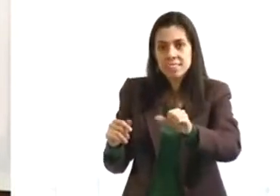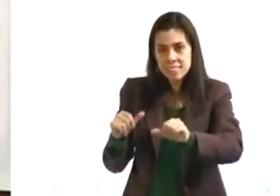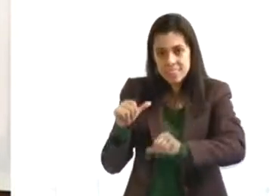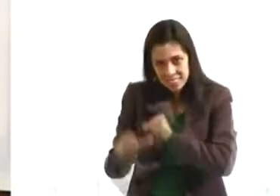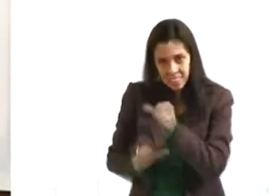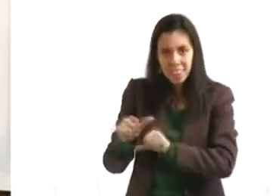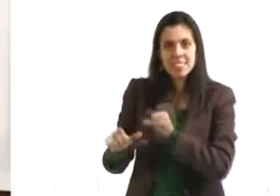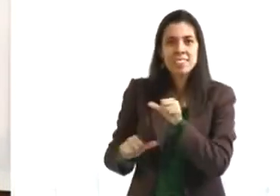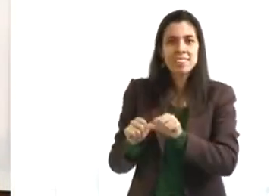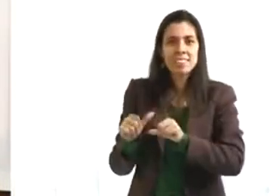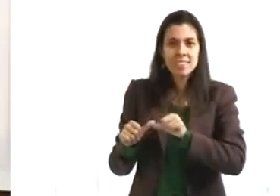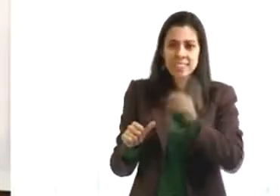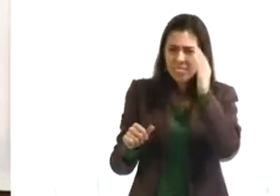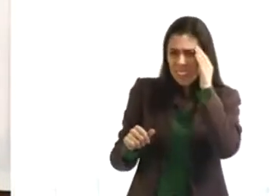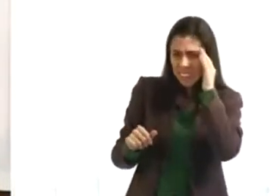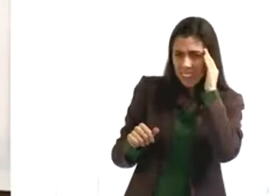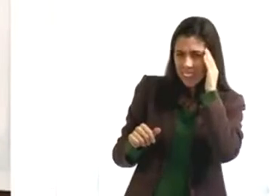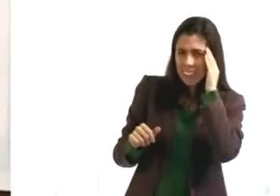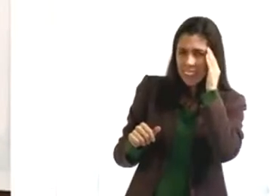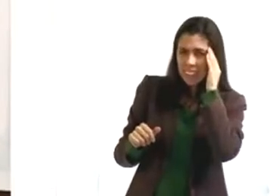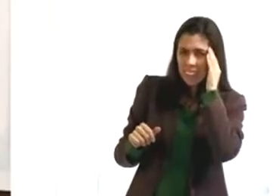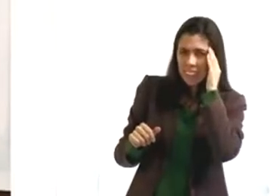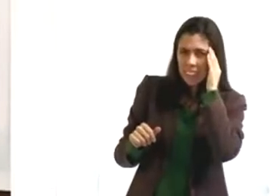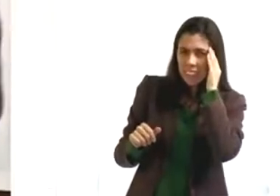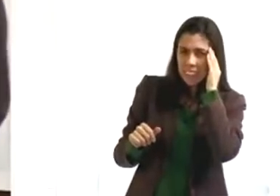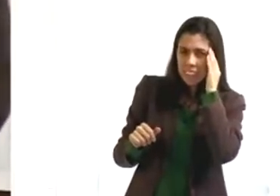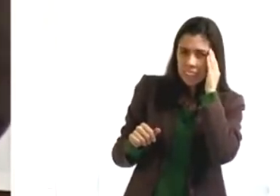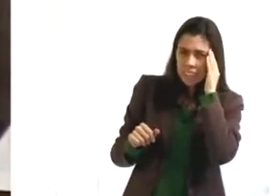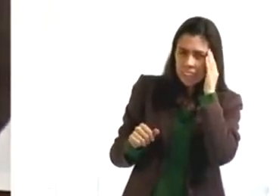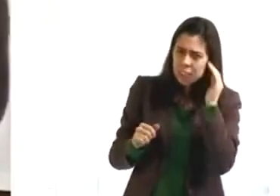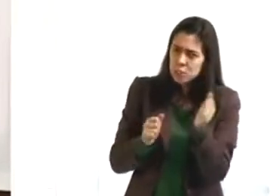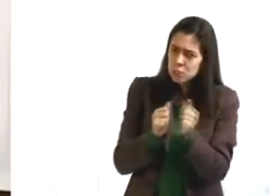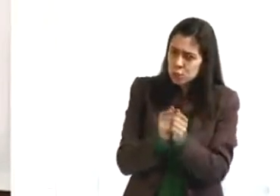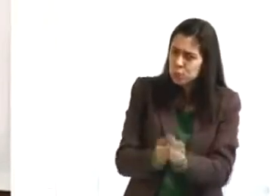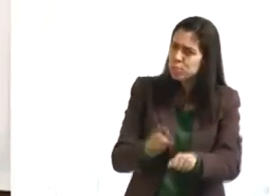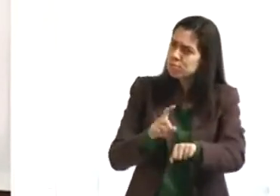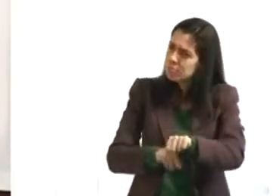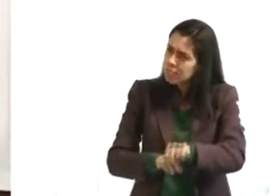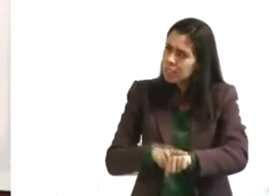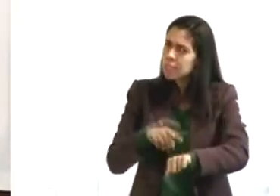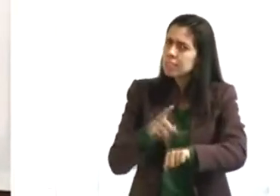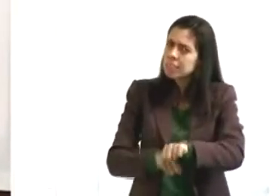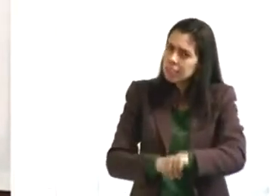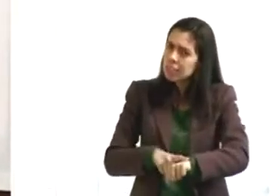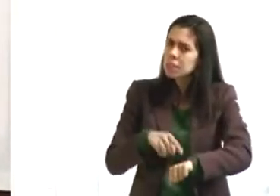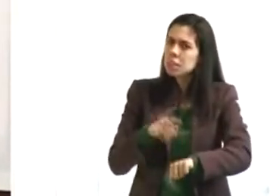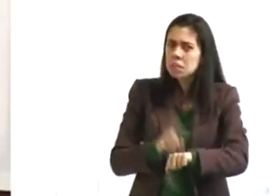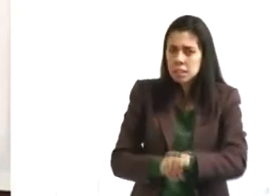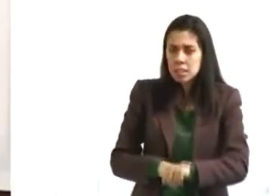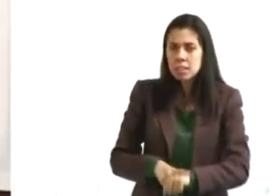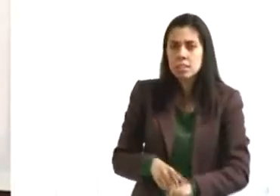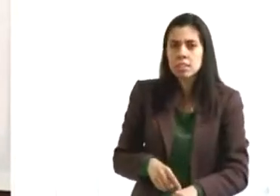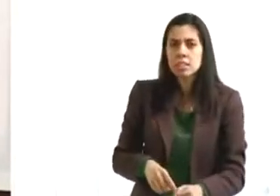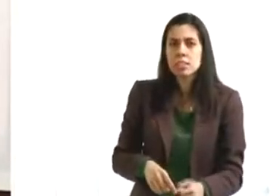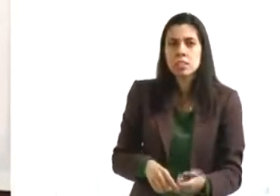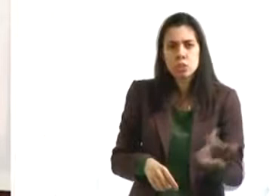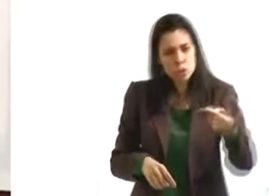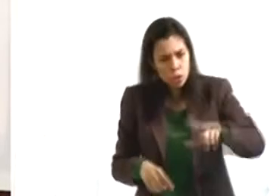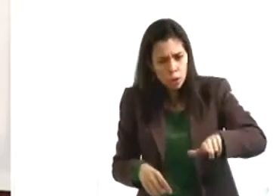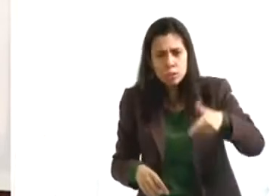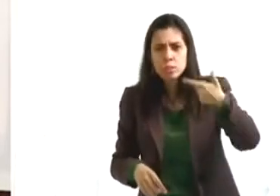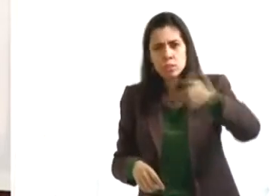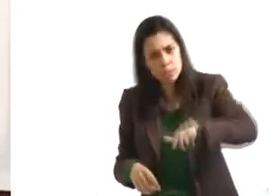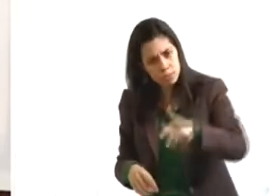aceitou o convite de estudar a palavra de Deus. Caminhamos um certo tempo, estudando pelo menos umas 10 vezes juntos, em encontros